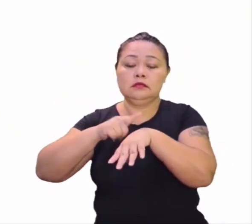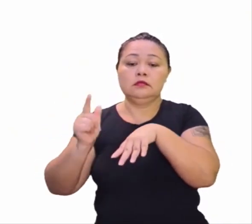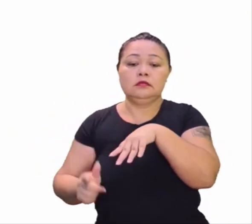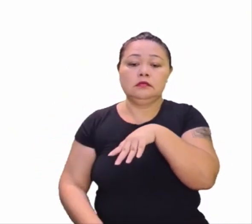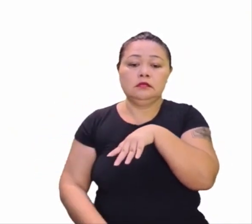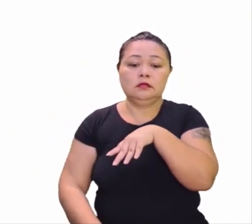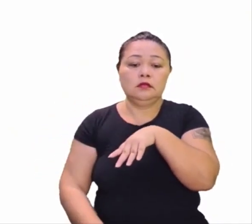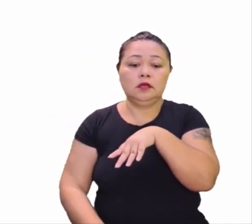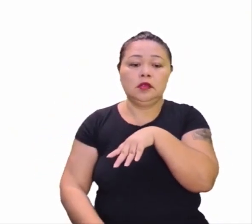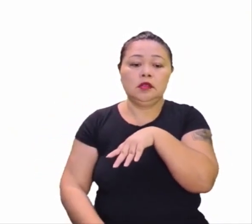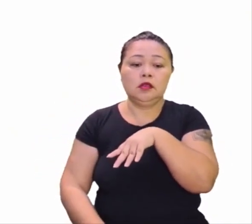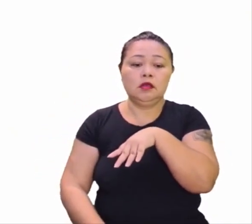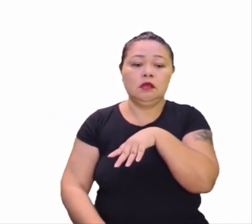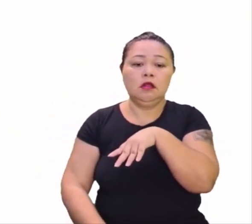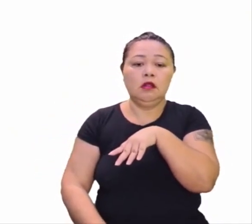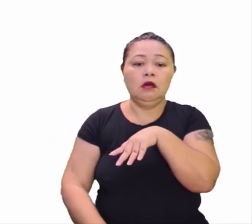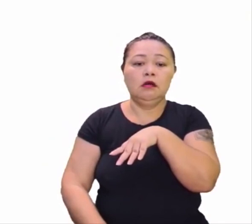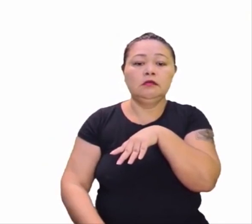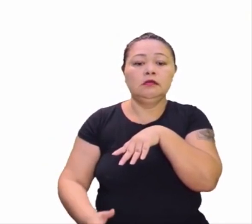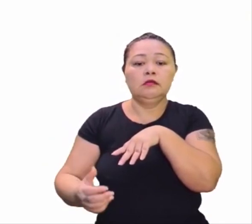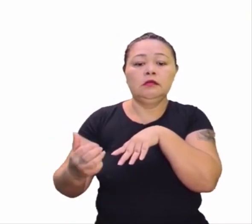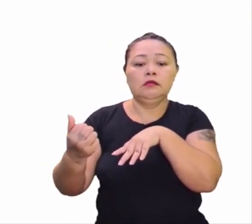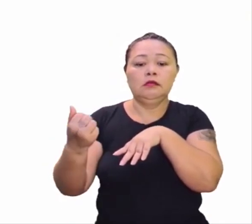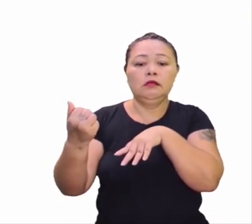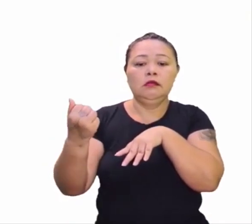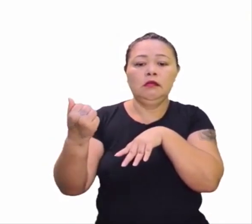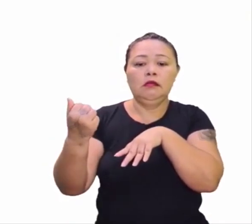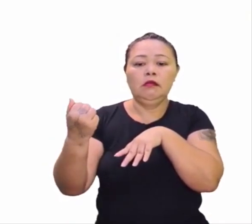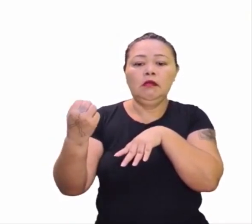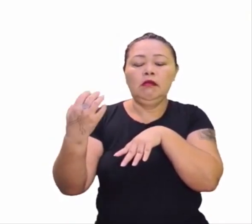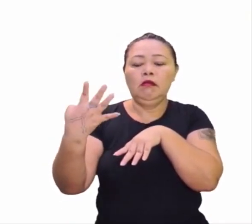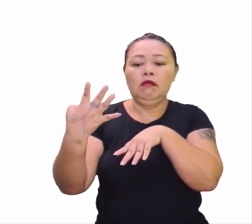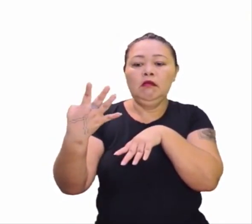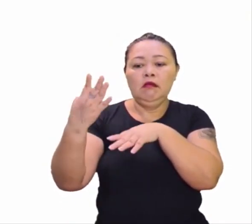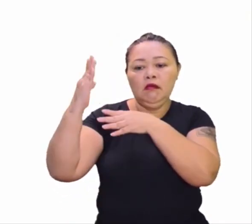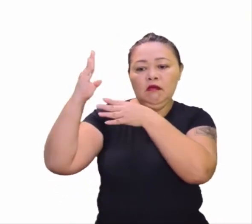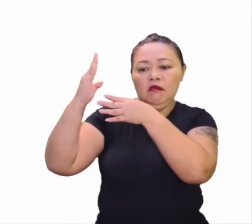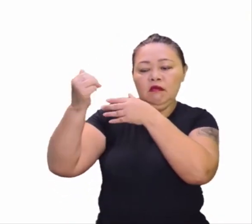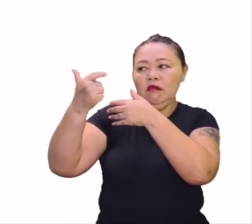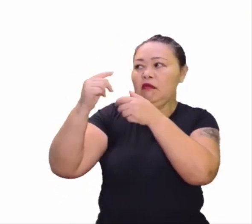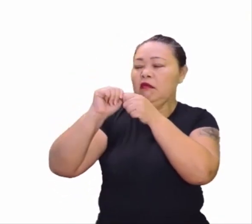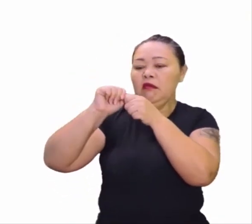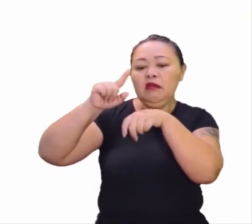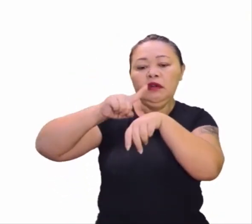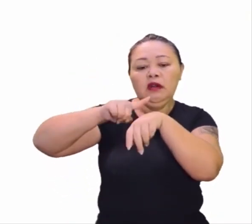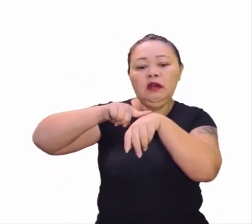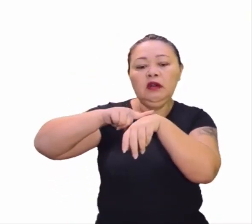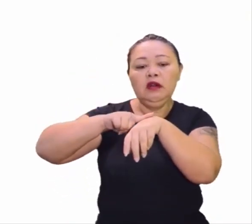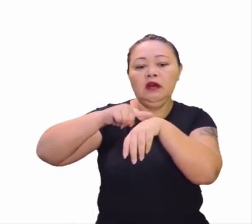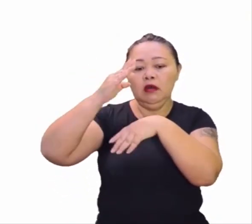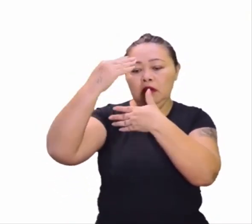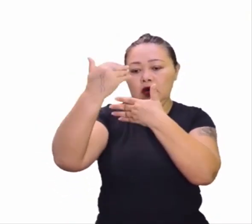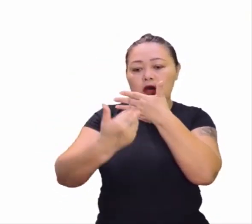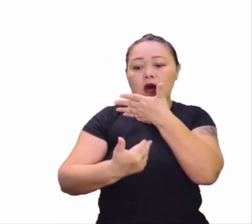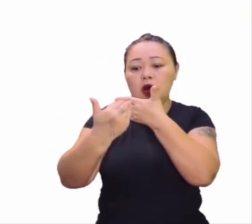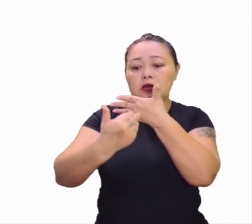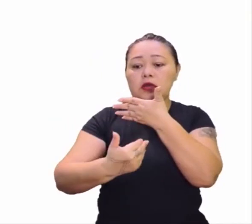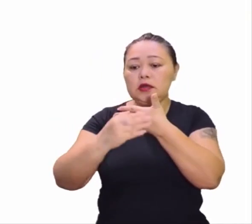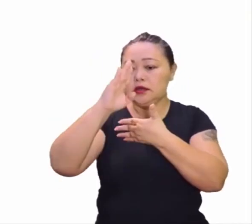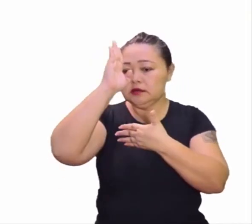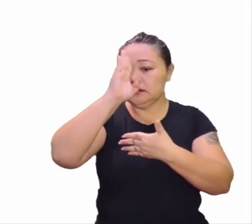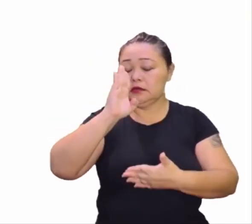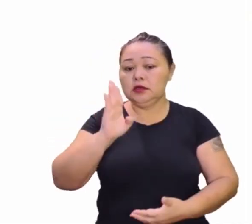horárias. 2, 3 e o quarto bem ali. E o fuso do Brasil é aqui, mais ou menos. Só deixa eu